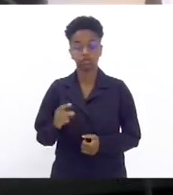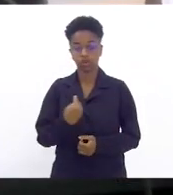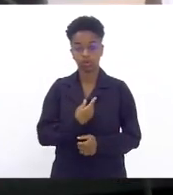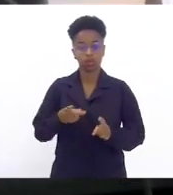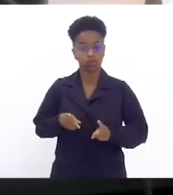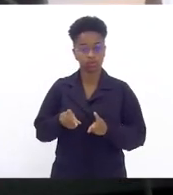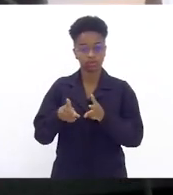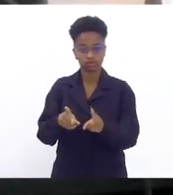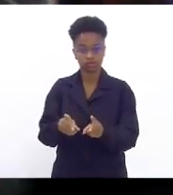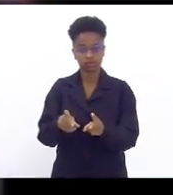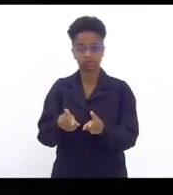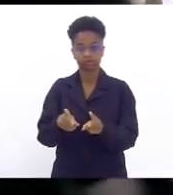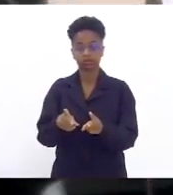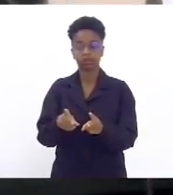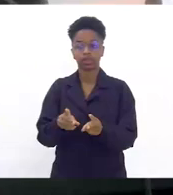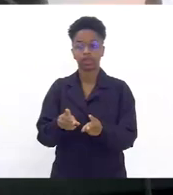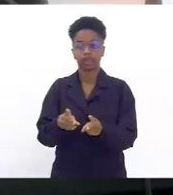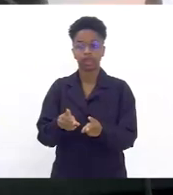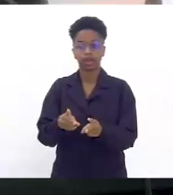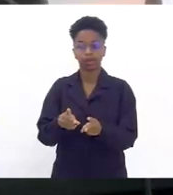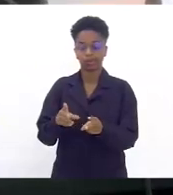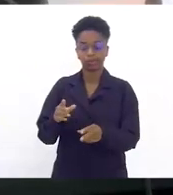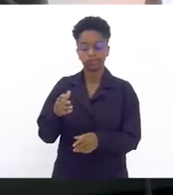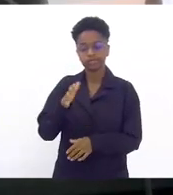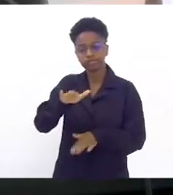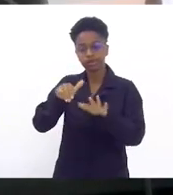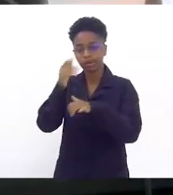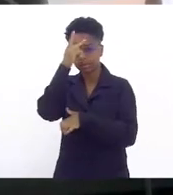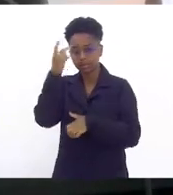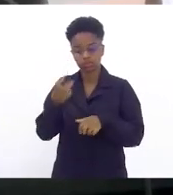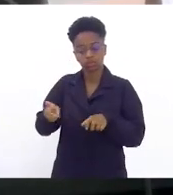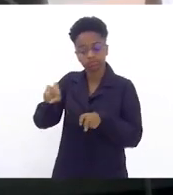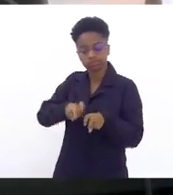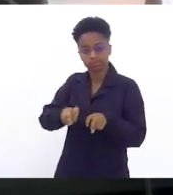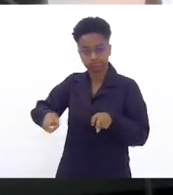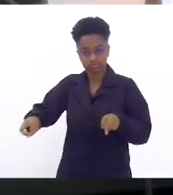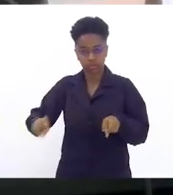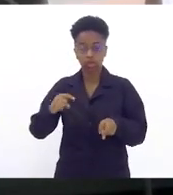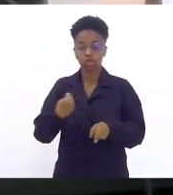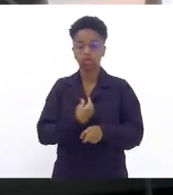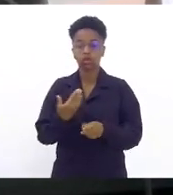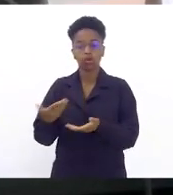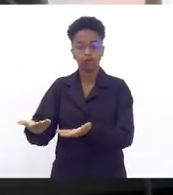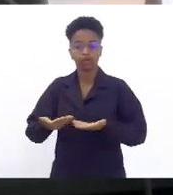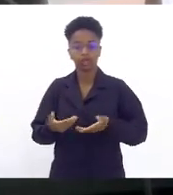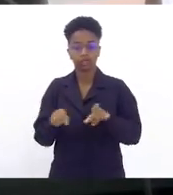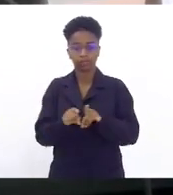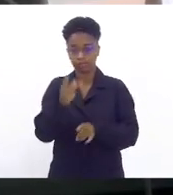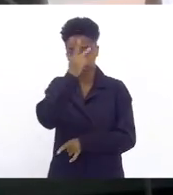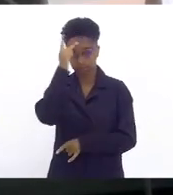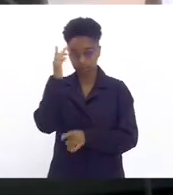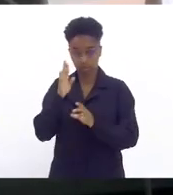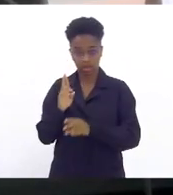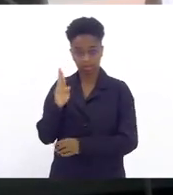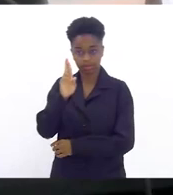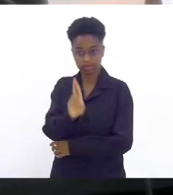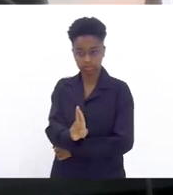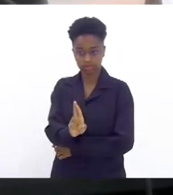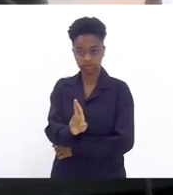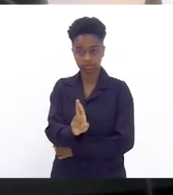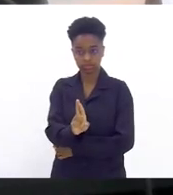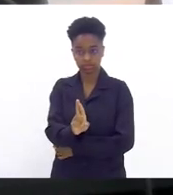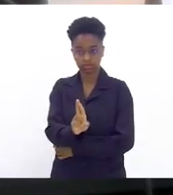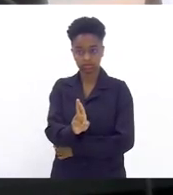aqui a composição da mesa vamos convidar aqui o representante do IFAM